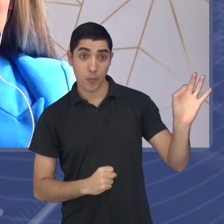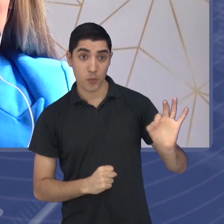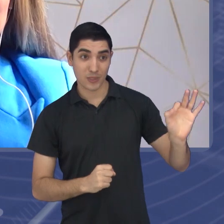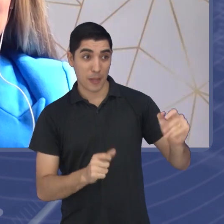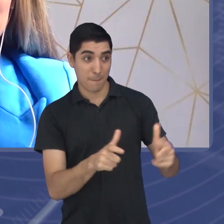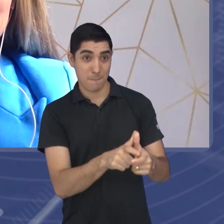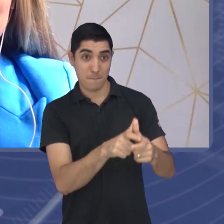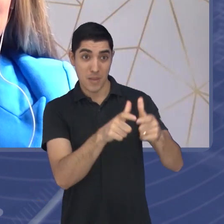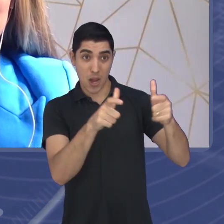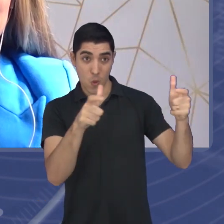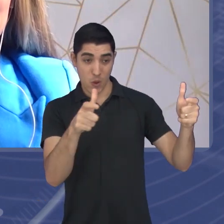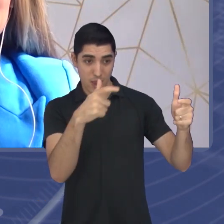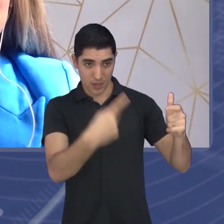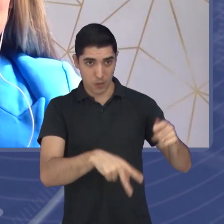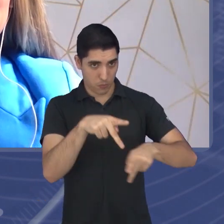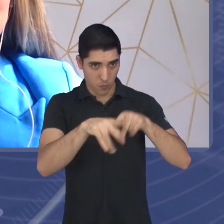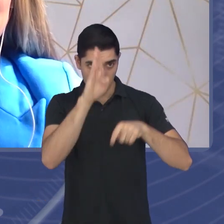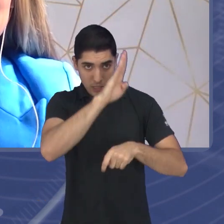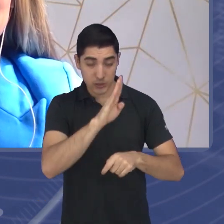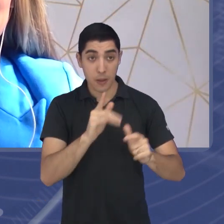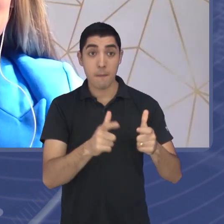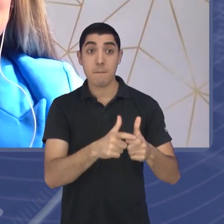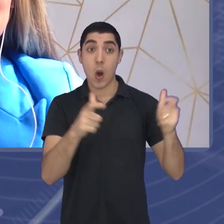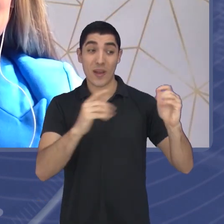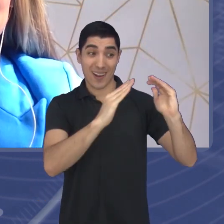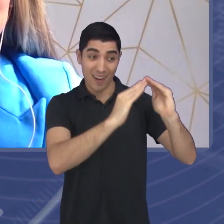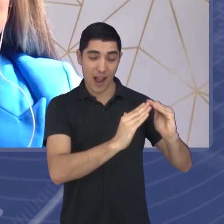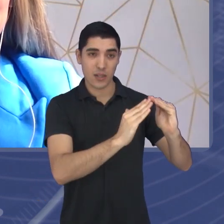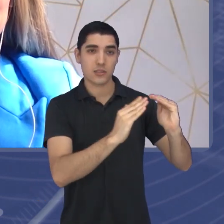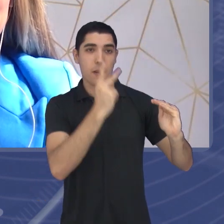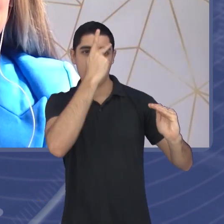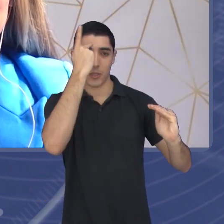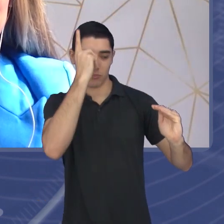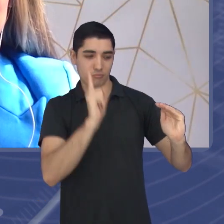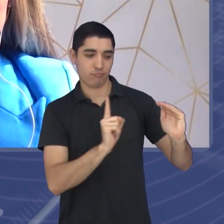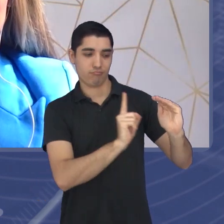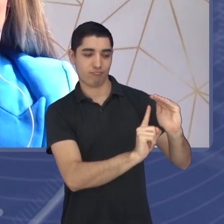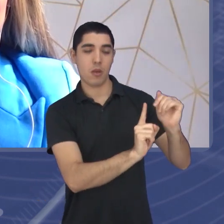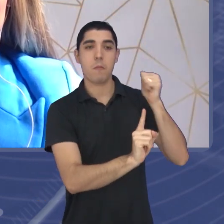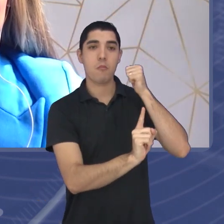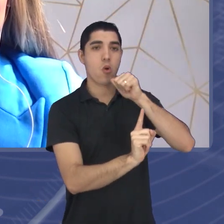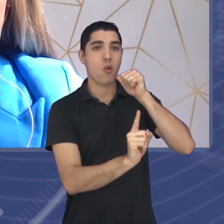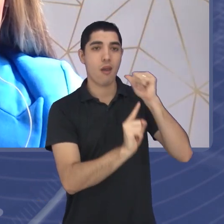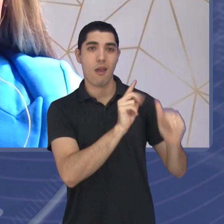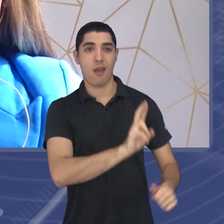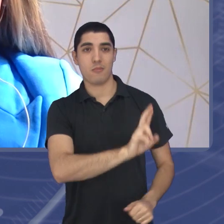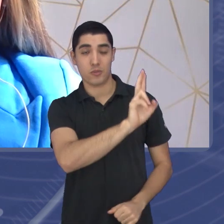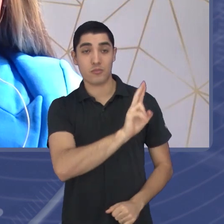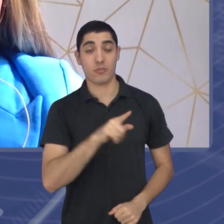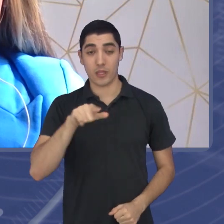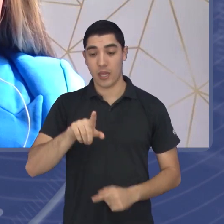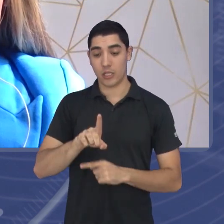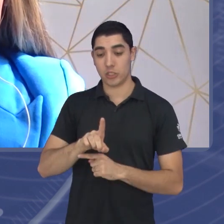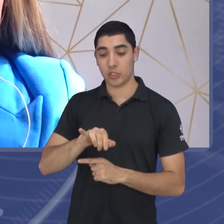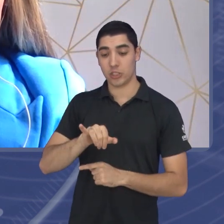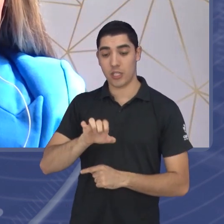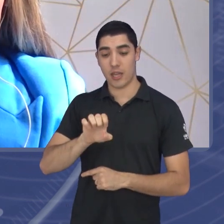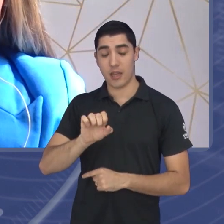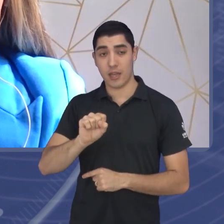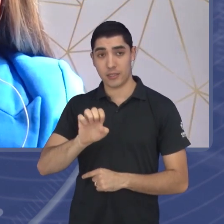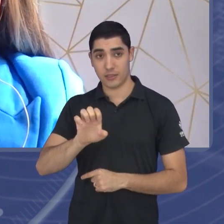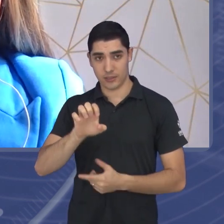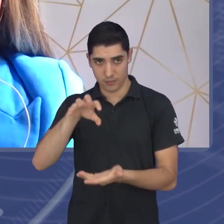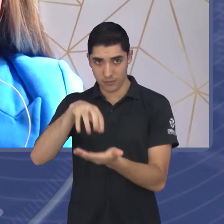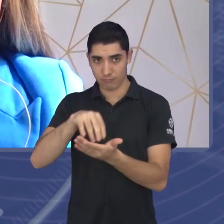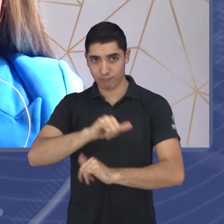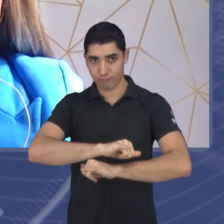são chefiados por mulheres, gente. É o que aponta uma pesquisa do Diese. E, Paula, a gente tem visto nos últimos anos